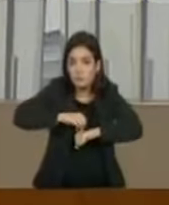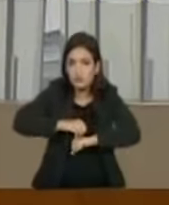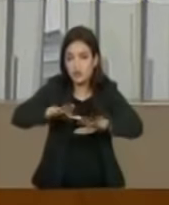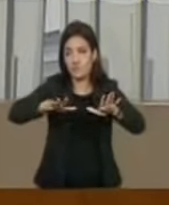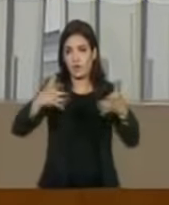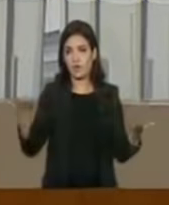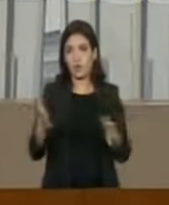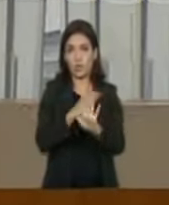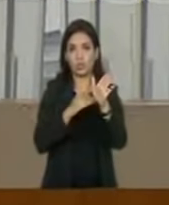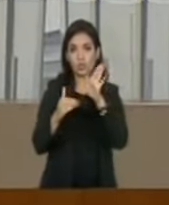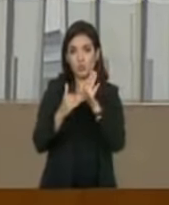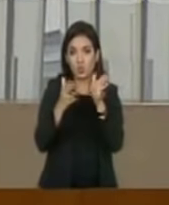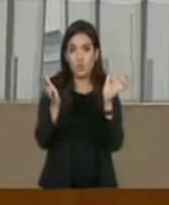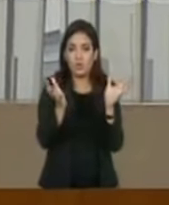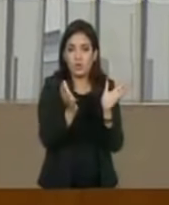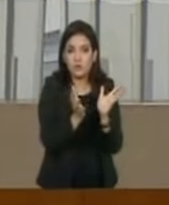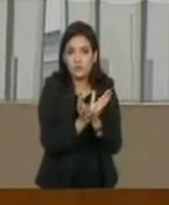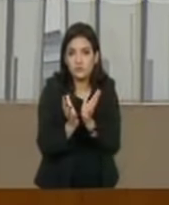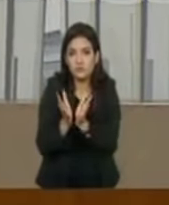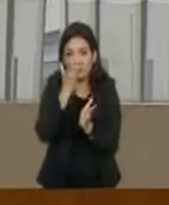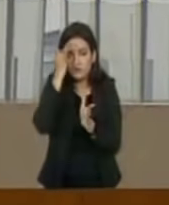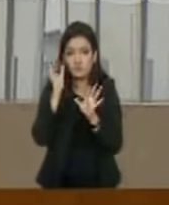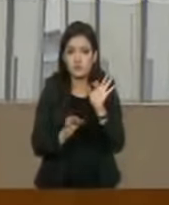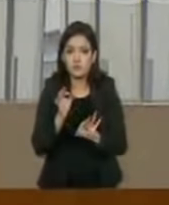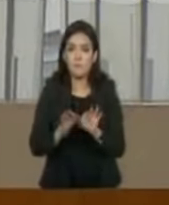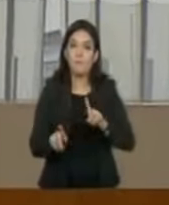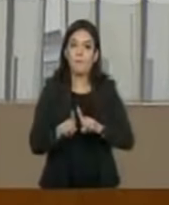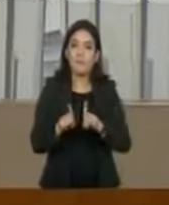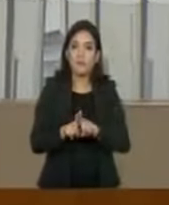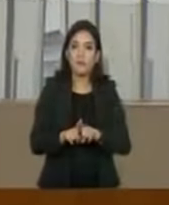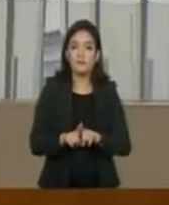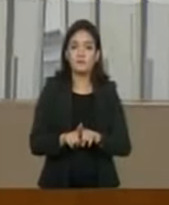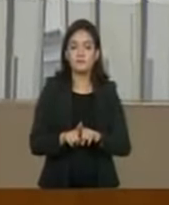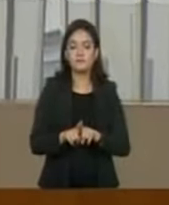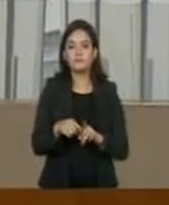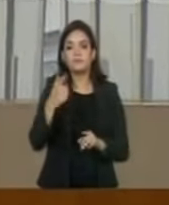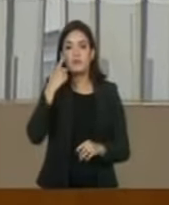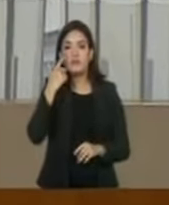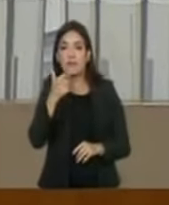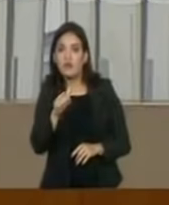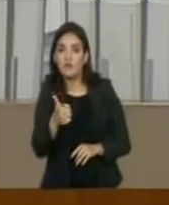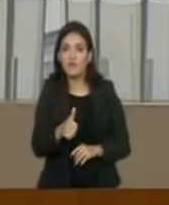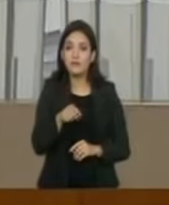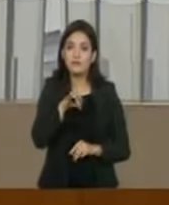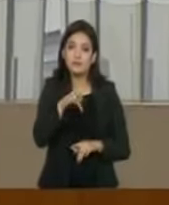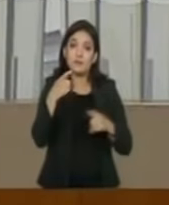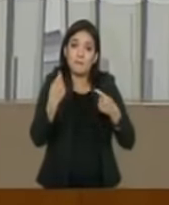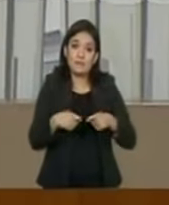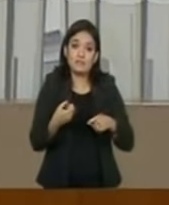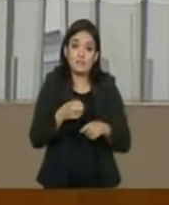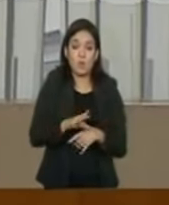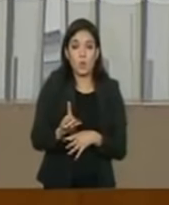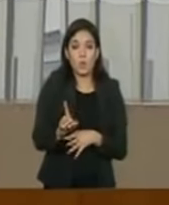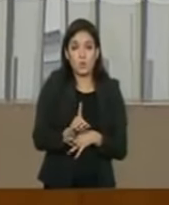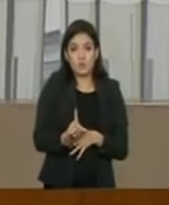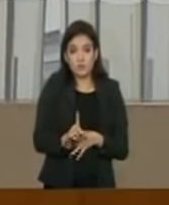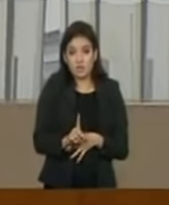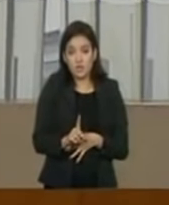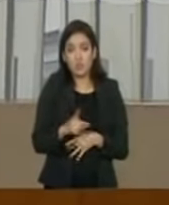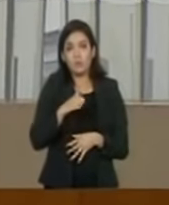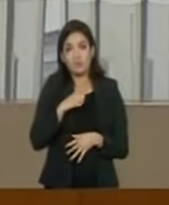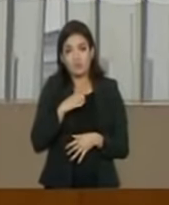comunidade jurídica e vem e eventualmente inclusive avaliar a necessidade ou não de considerar esses